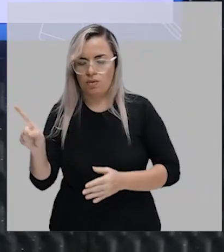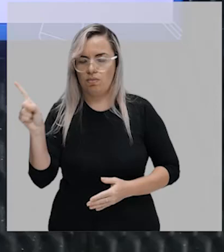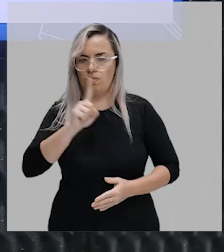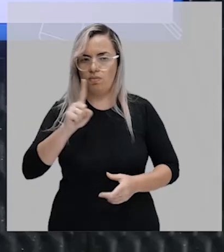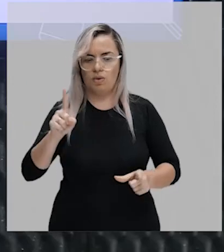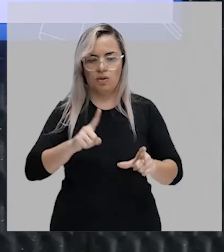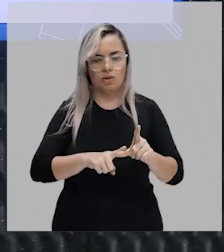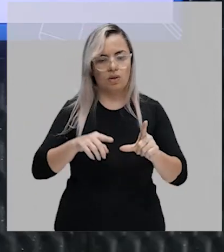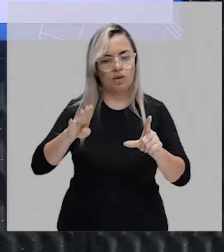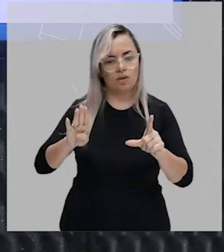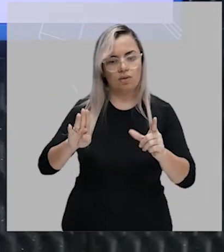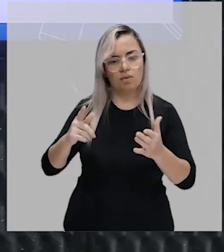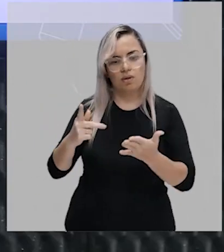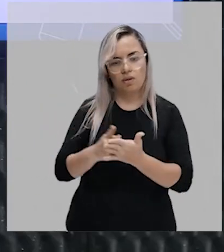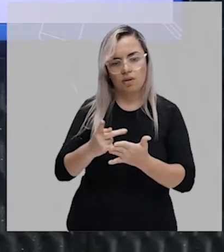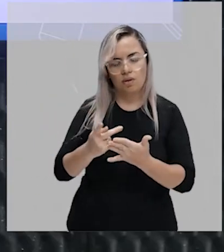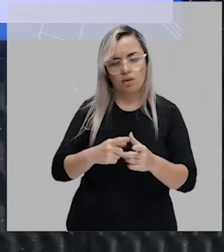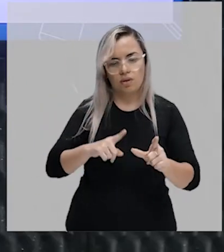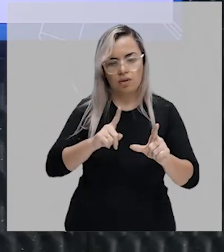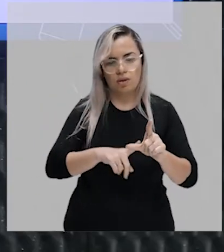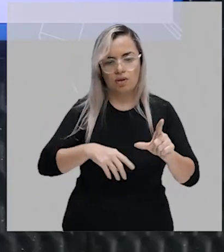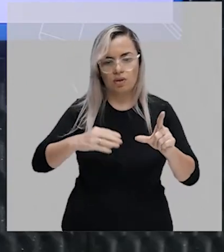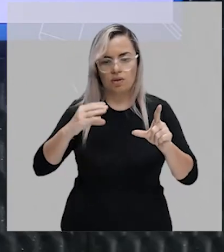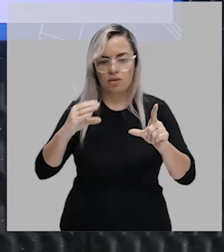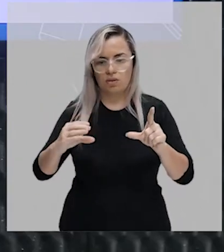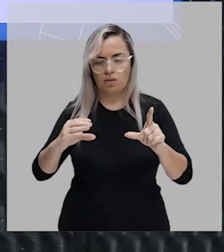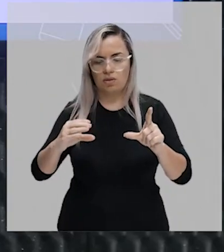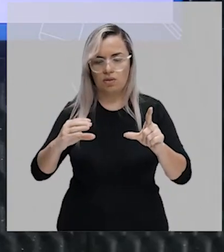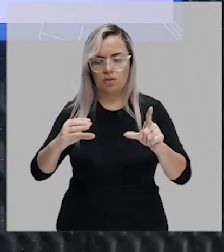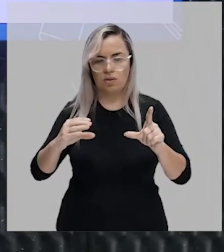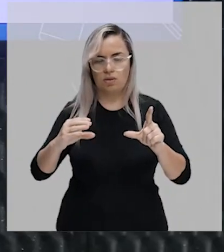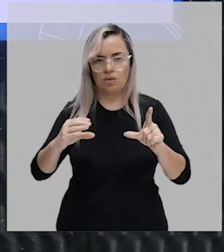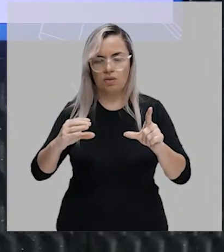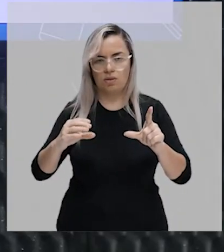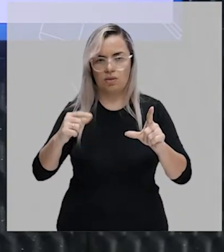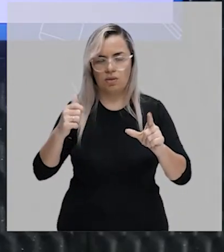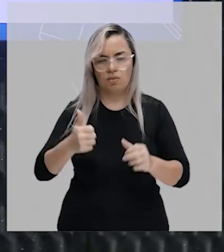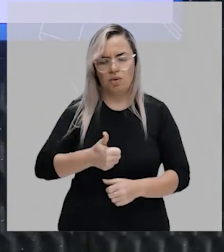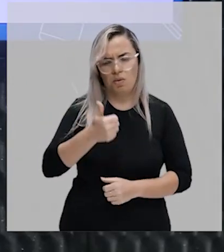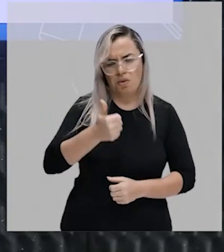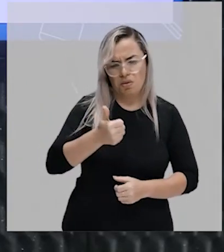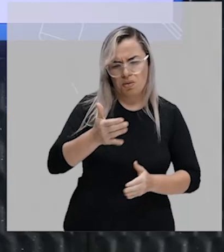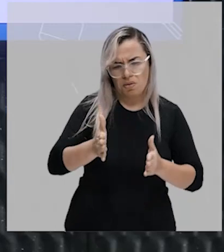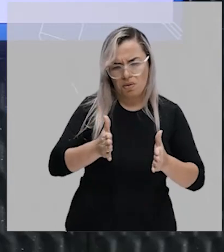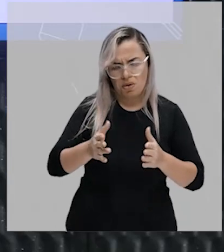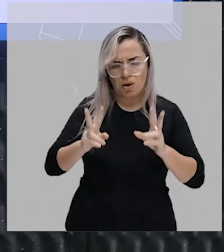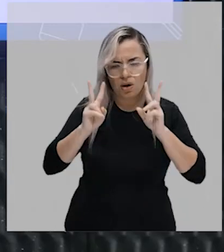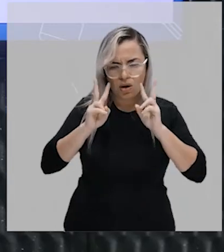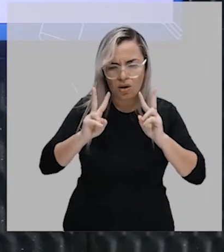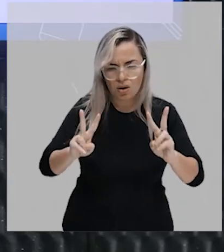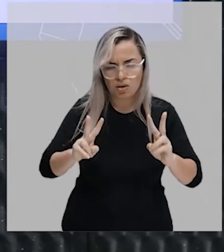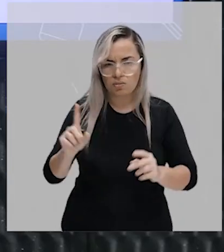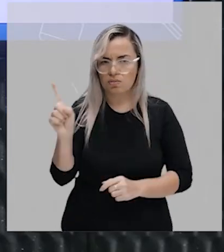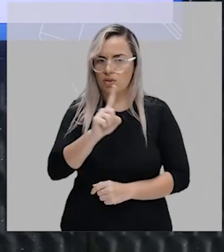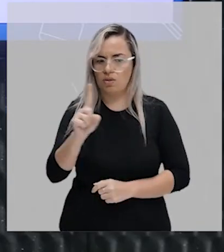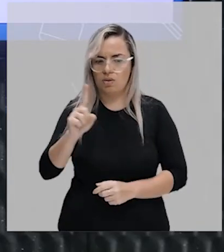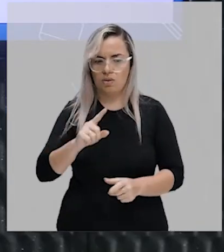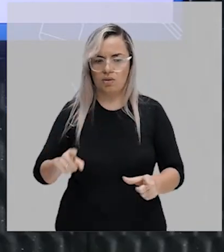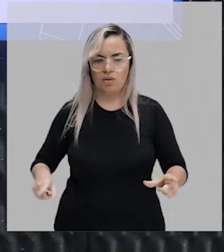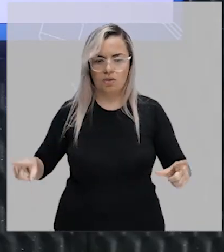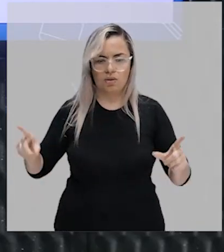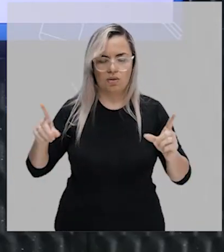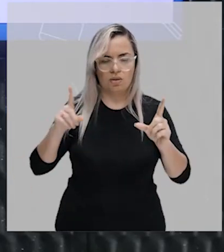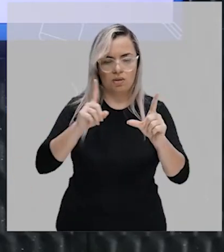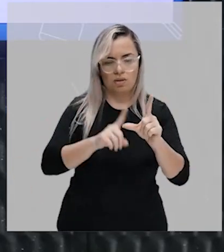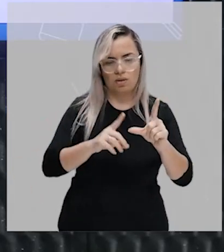vai ser a letra B. E a letra C também não é, porque ele colocou como primeiro passo também a observação, tá? A